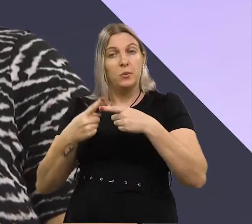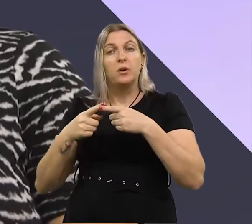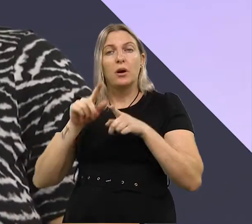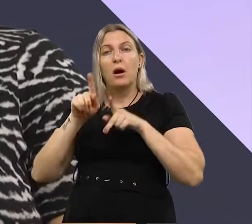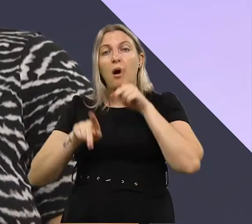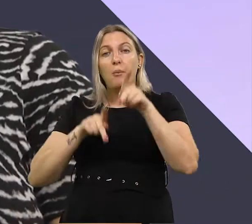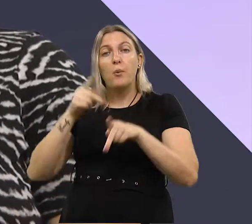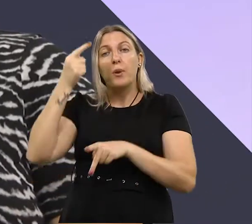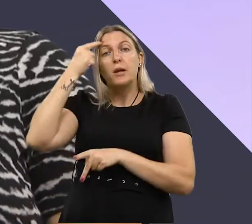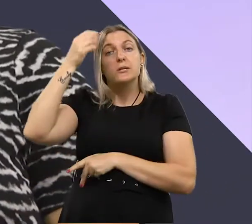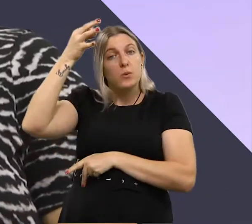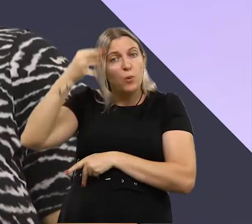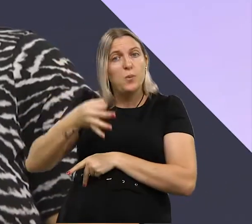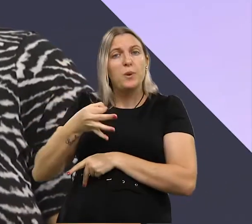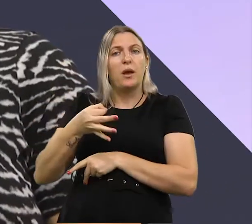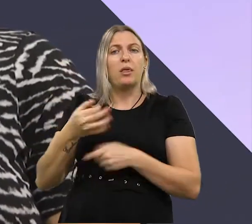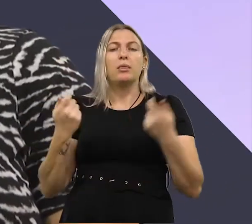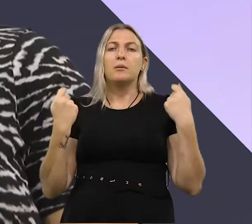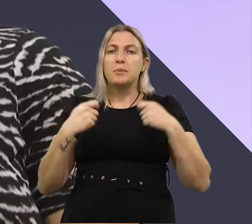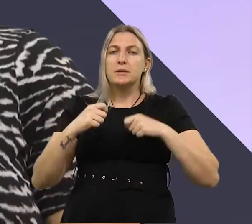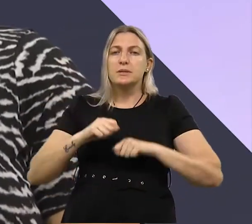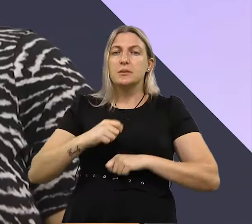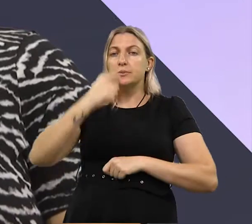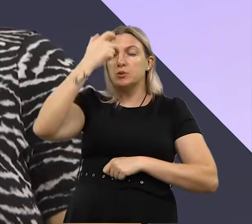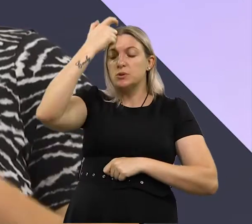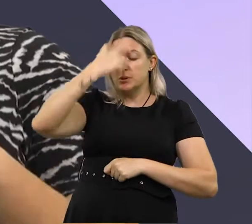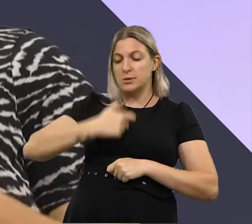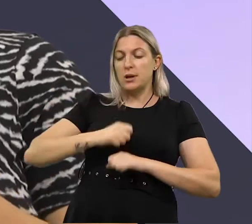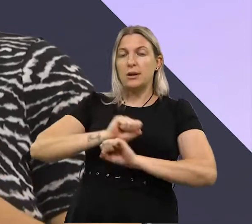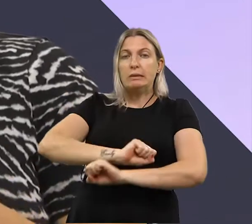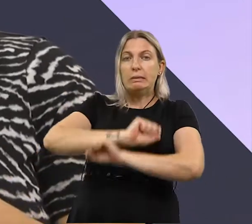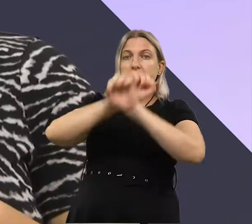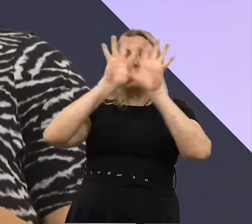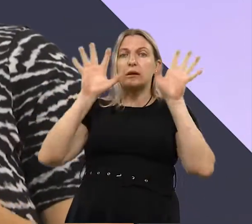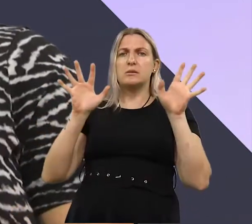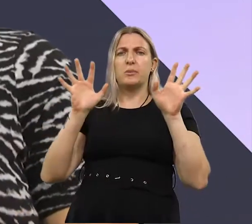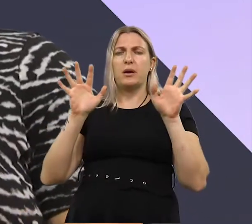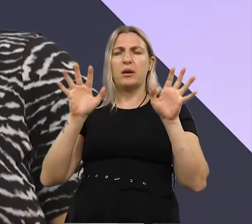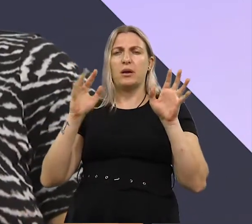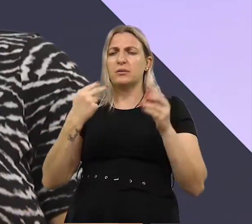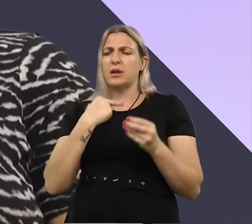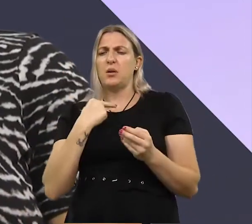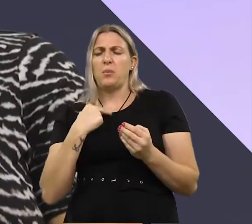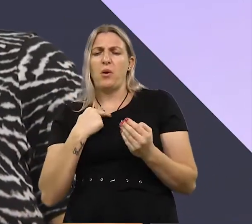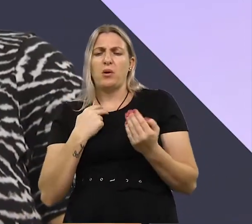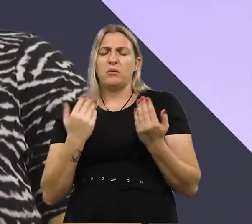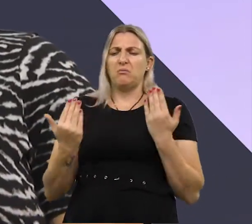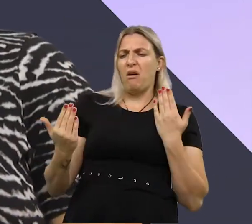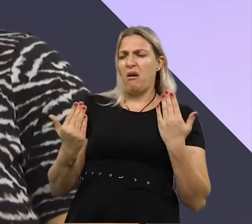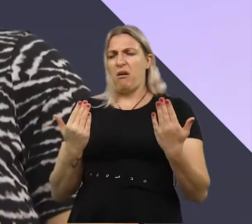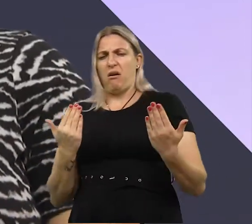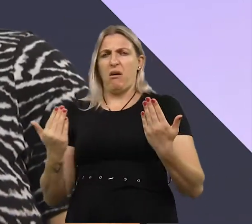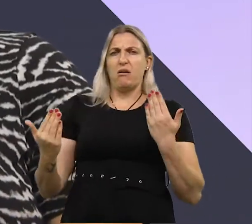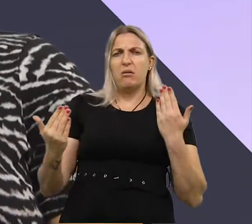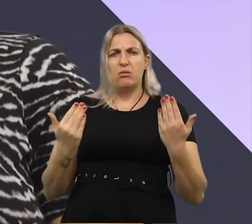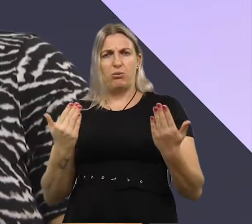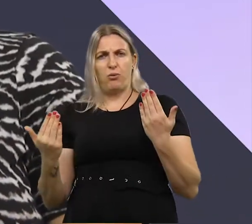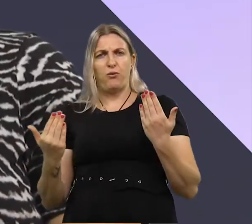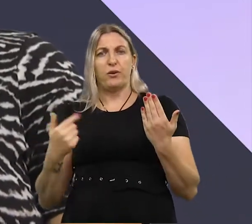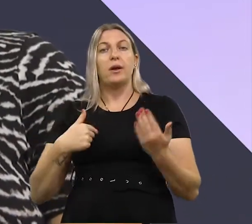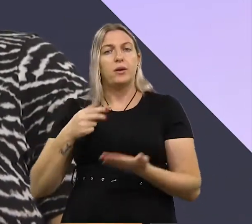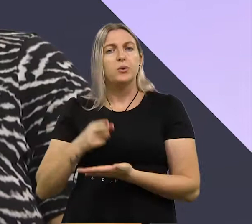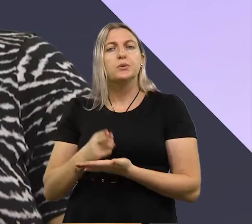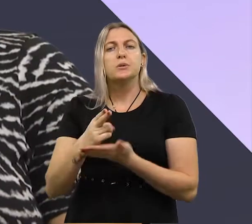Nós precisamos ser transparentes, né? Não estar em cima do muro tentando agradar todo mundo. Eu acho que eu sempre deixei muito